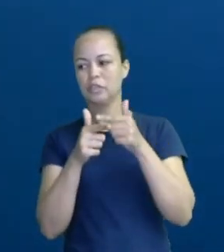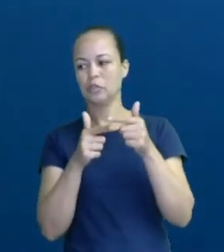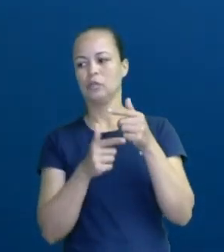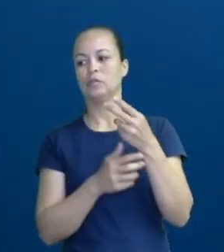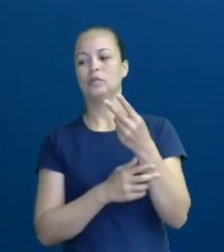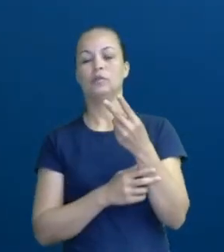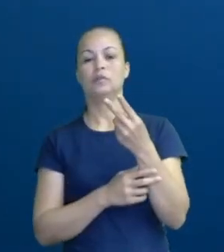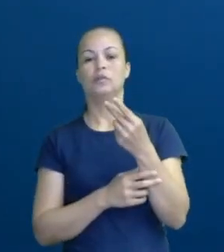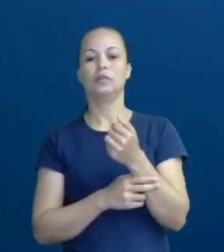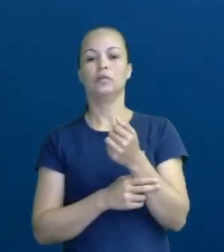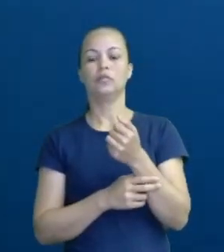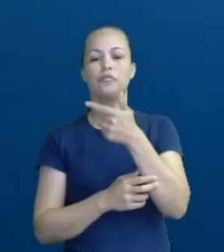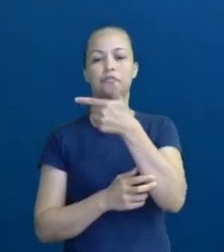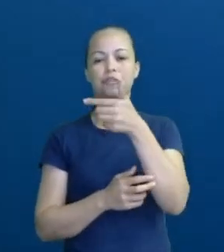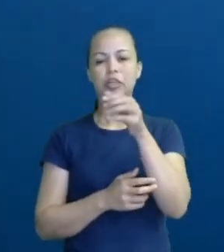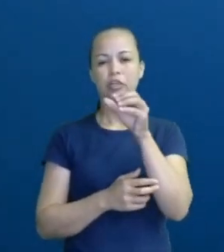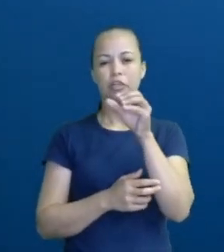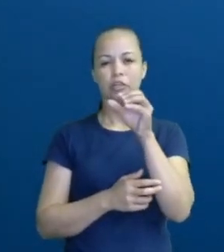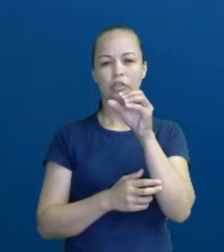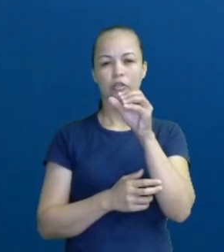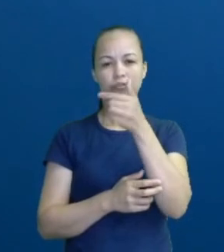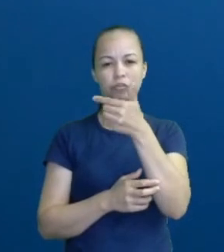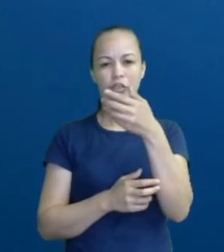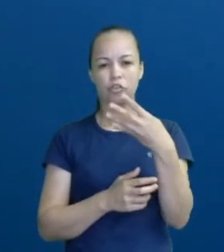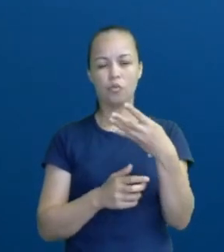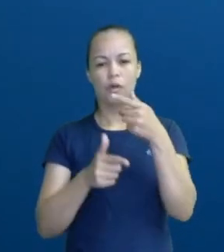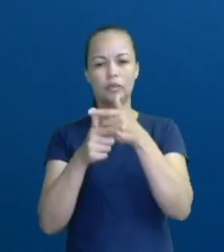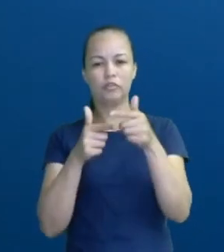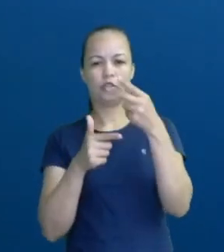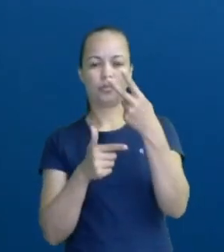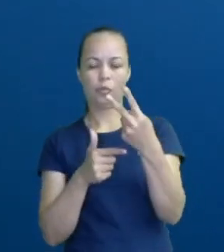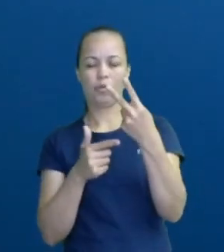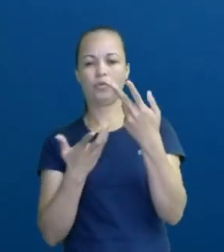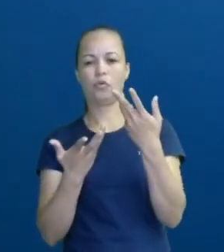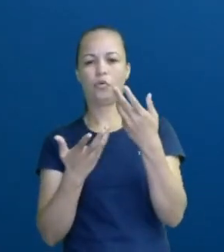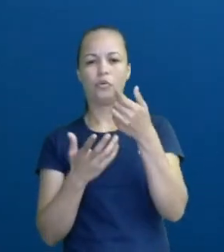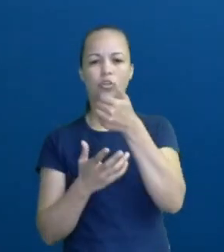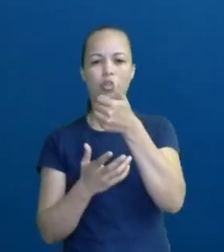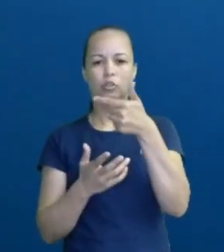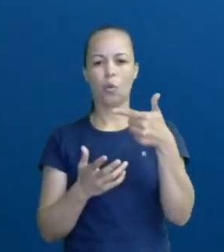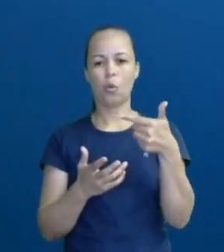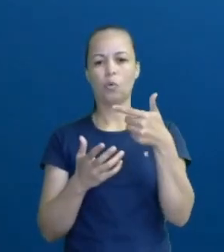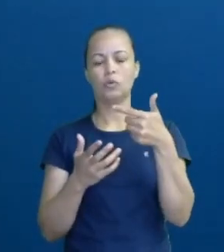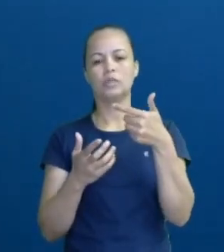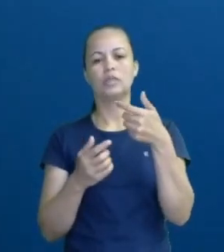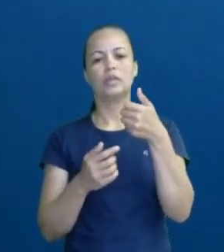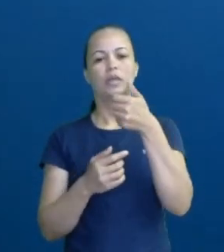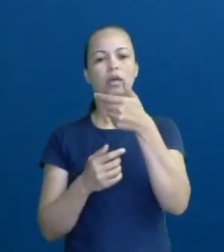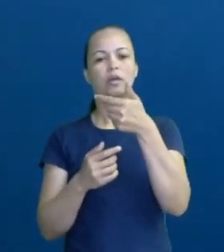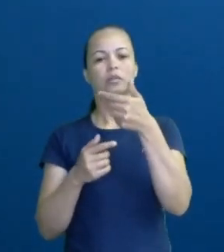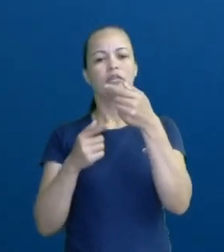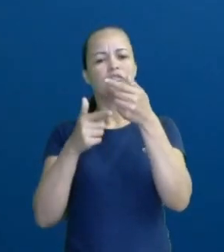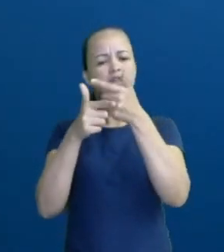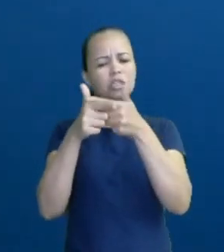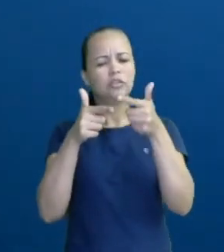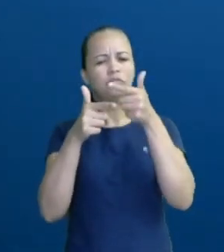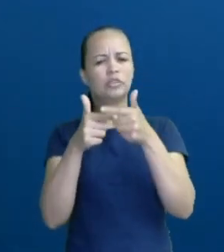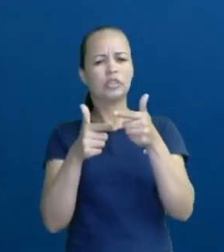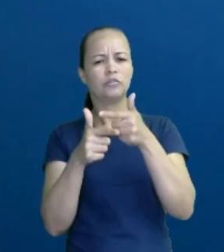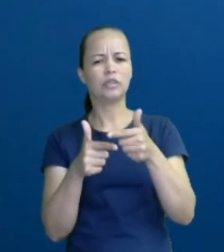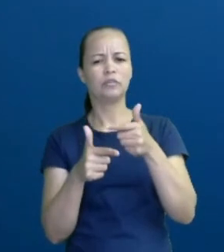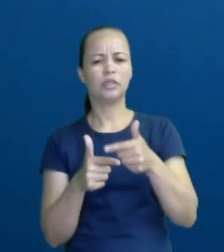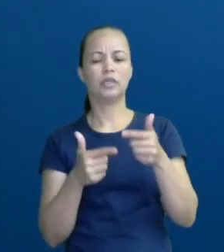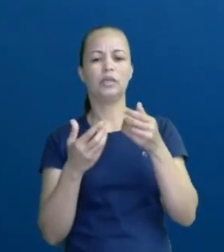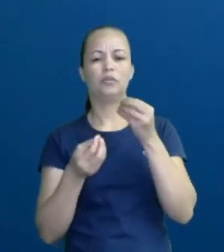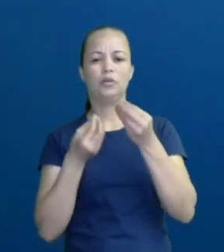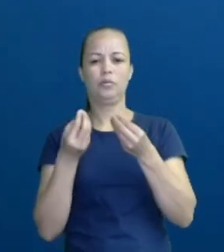deu 1. 24 dividindo por 2 dá 12, por 2 dá 6, por 2 dá 3, por 3 dá